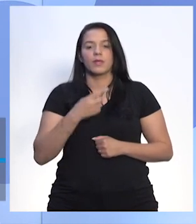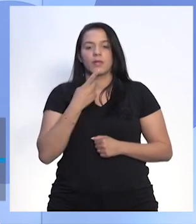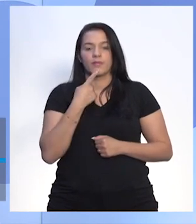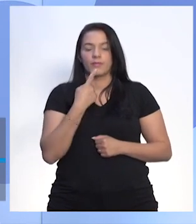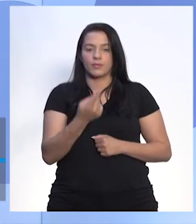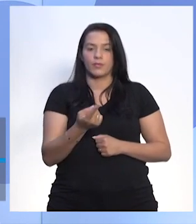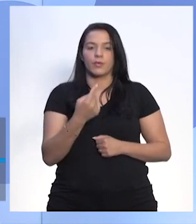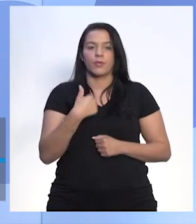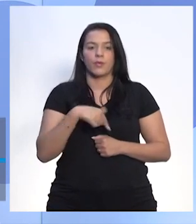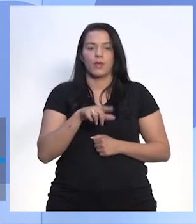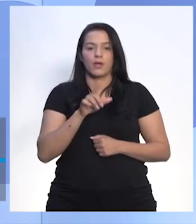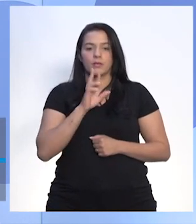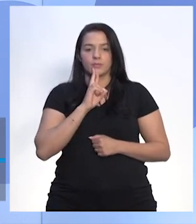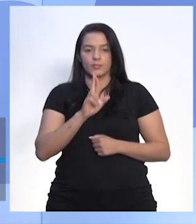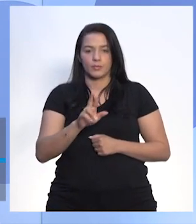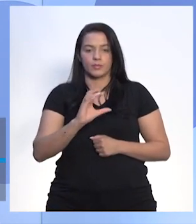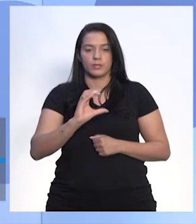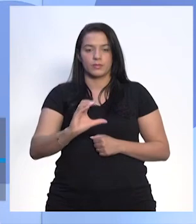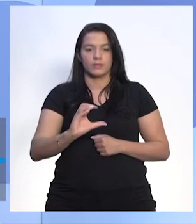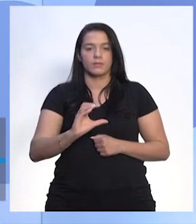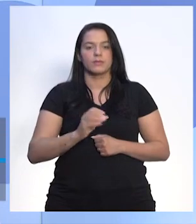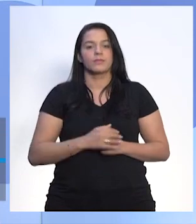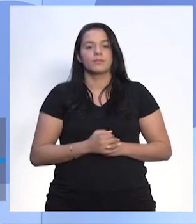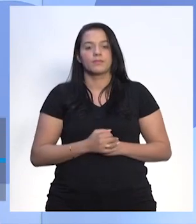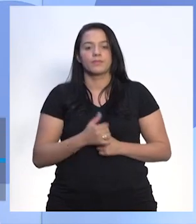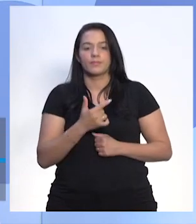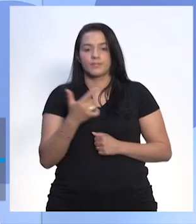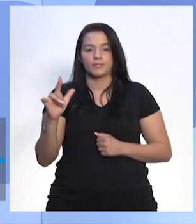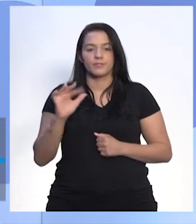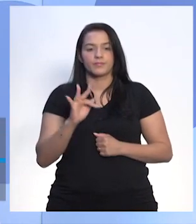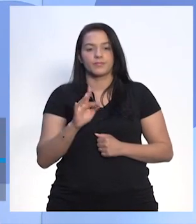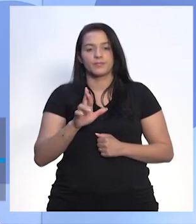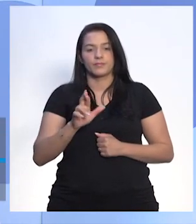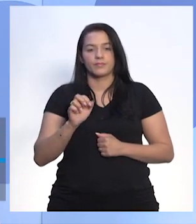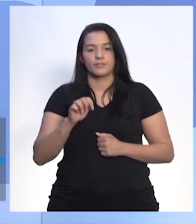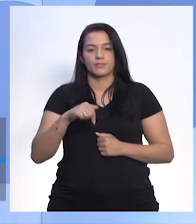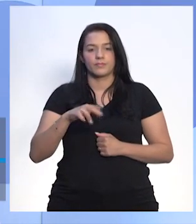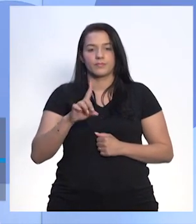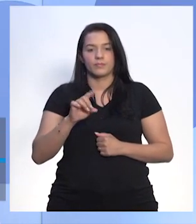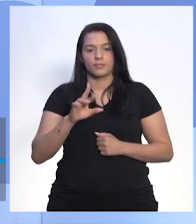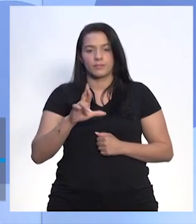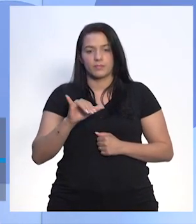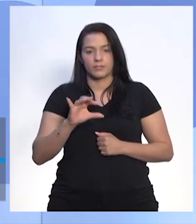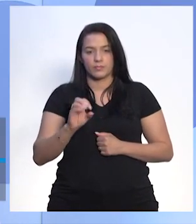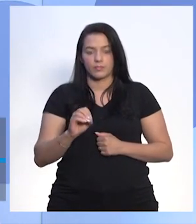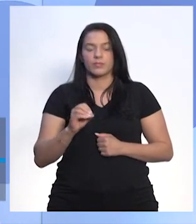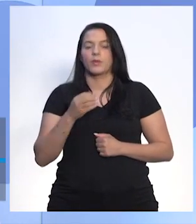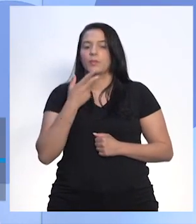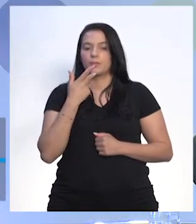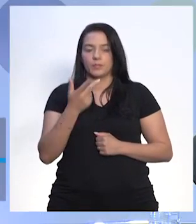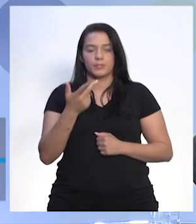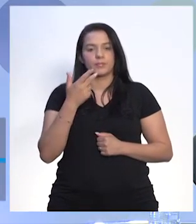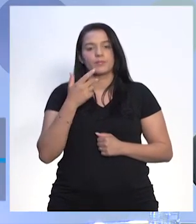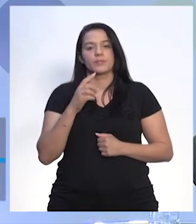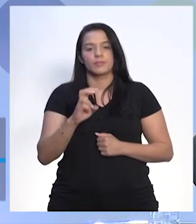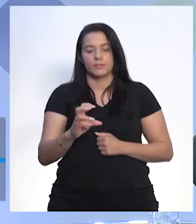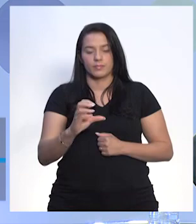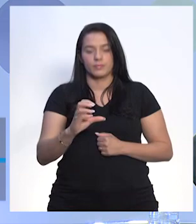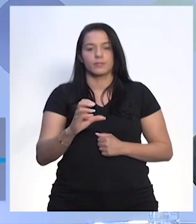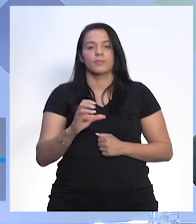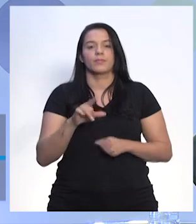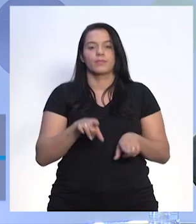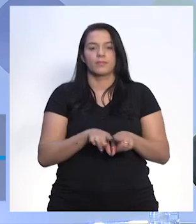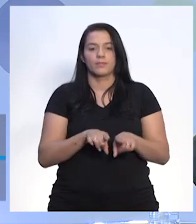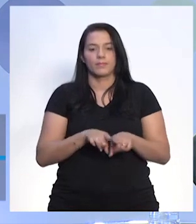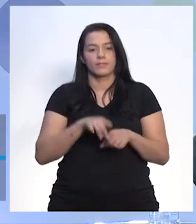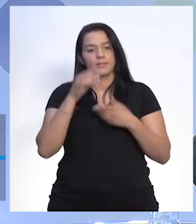em Campinas. Professor Frederico, pessoal trabalhando bastante também. Obrigado, gente. É isso. Antes de fazer esse